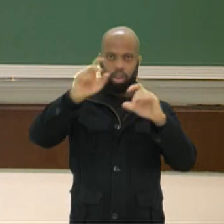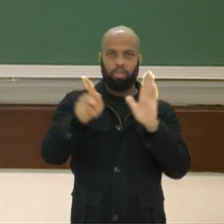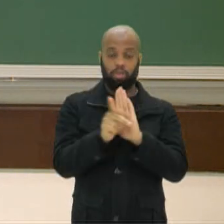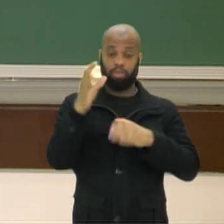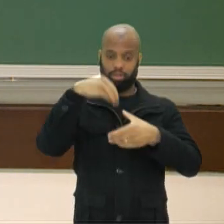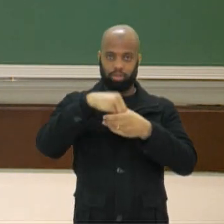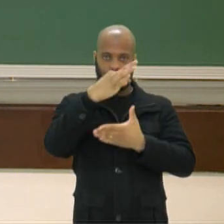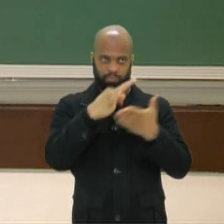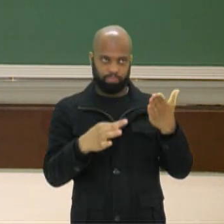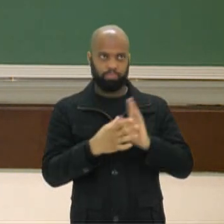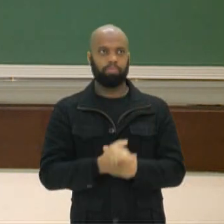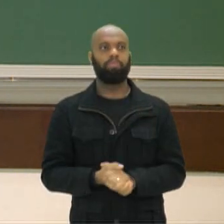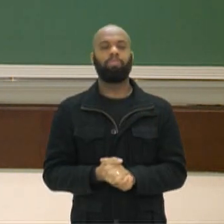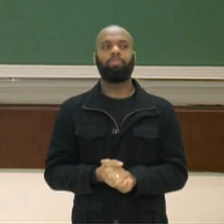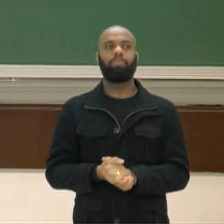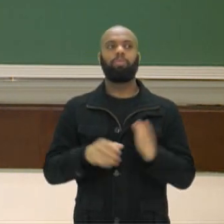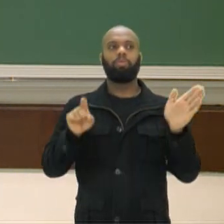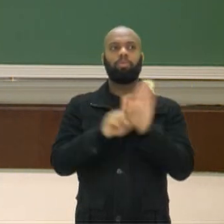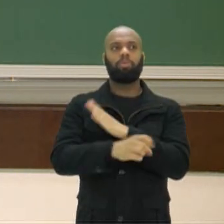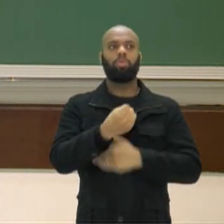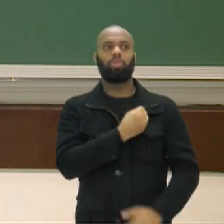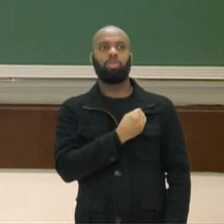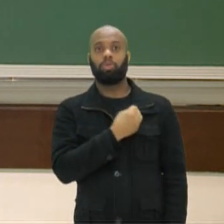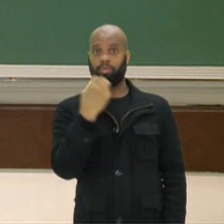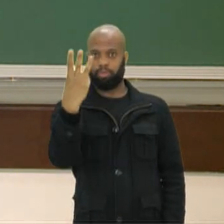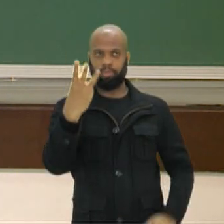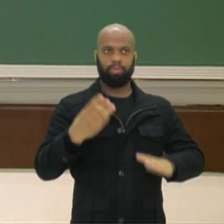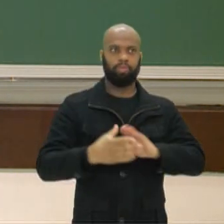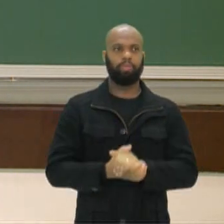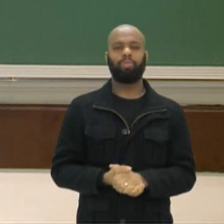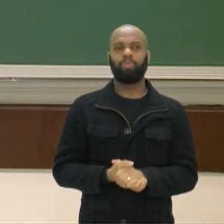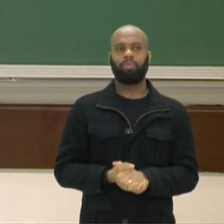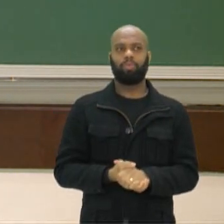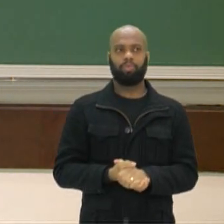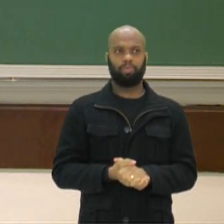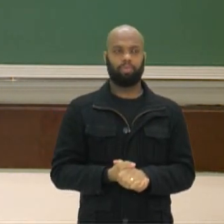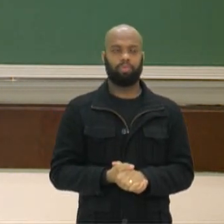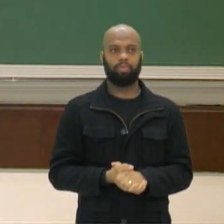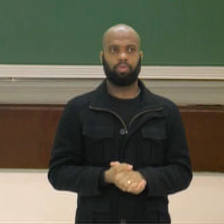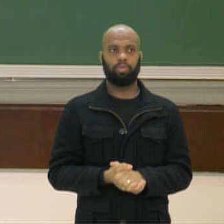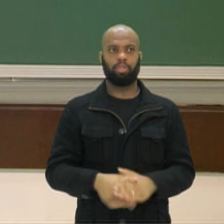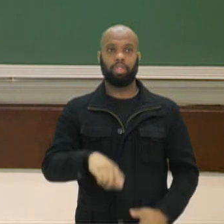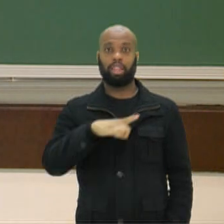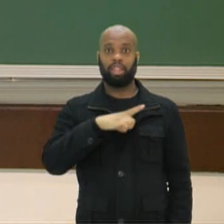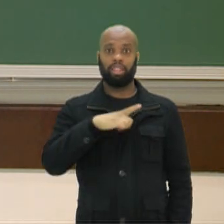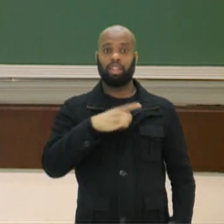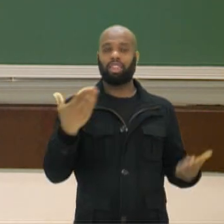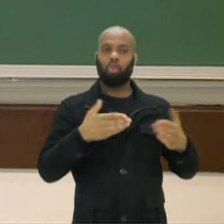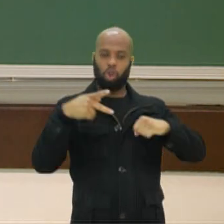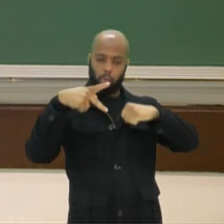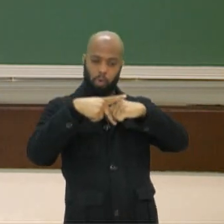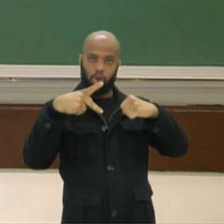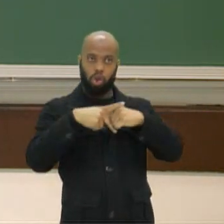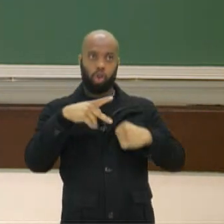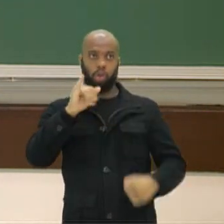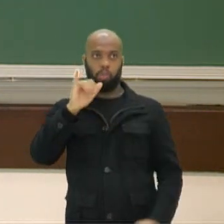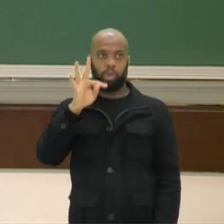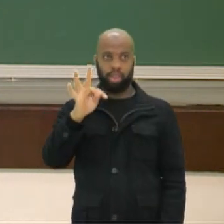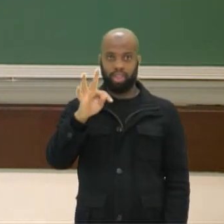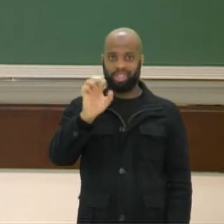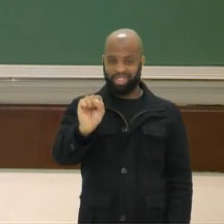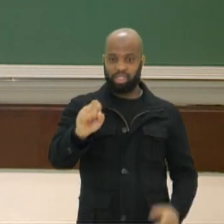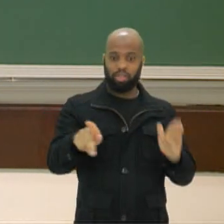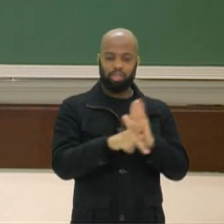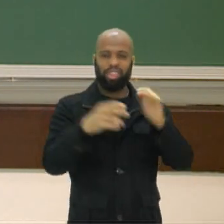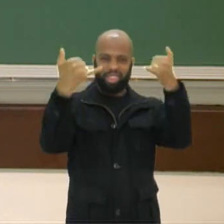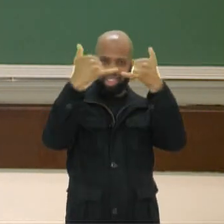ok? The pronoun its, line 4, refers to. O pronome it, na linha número